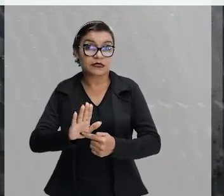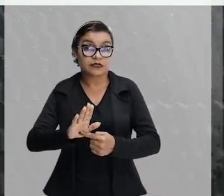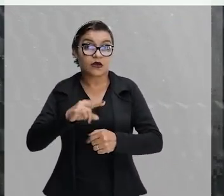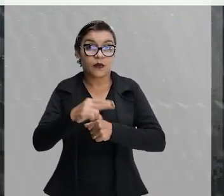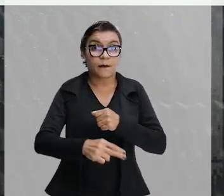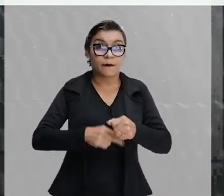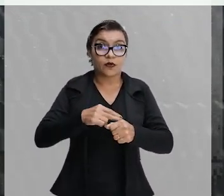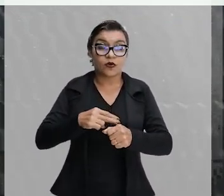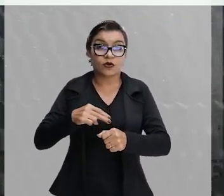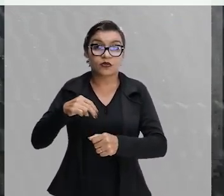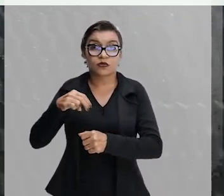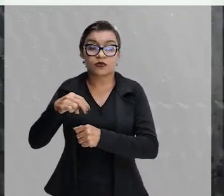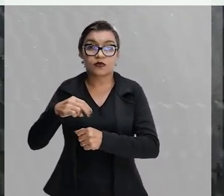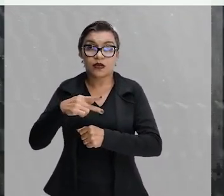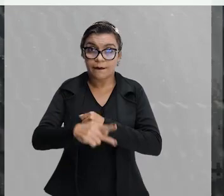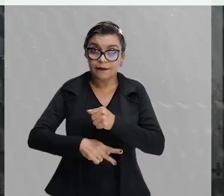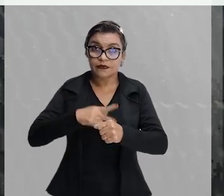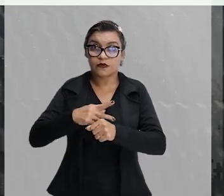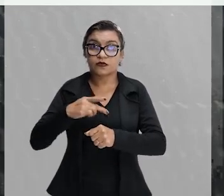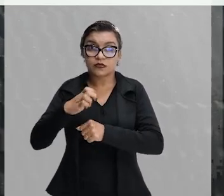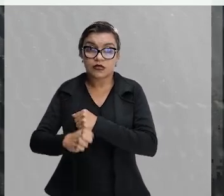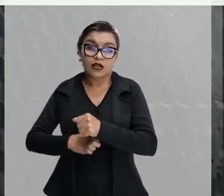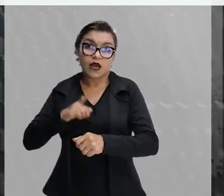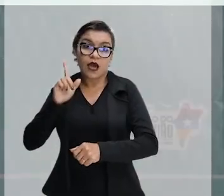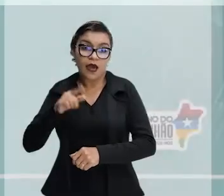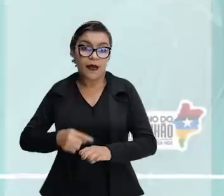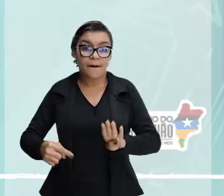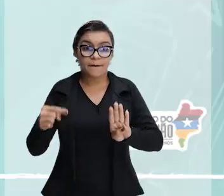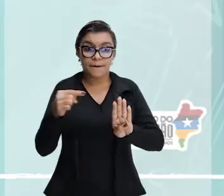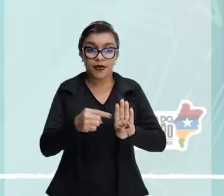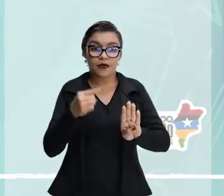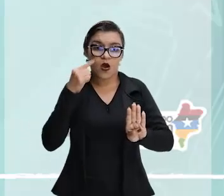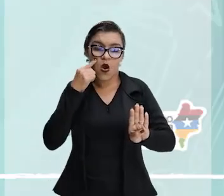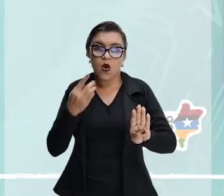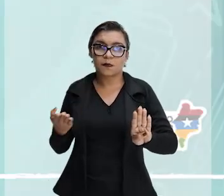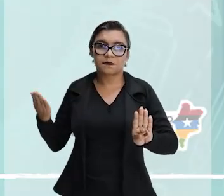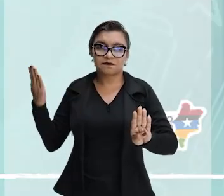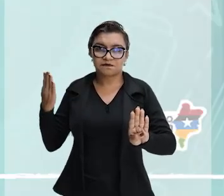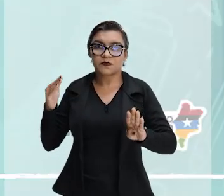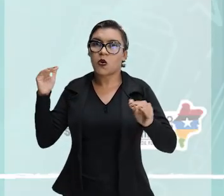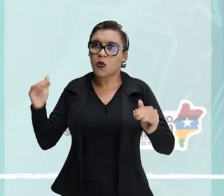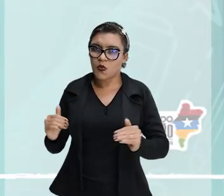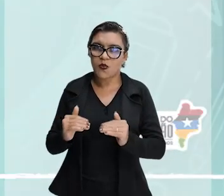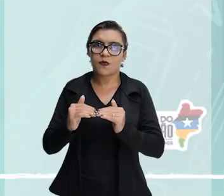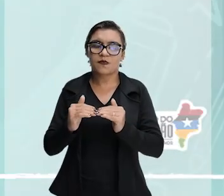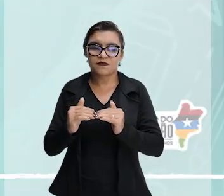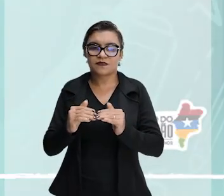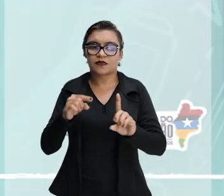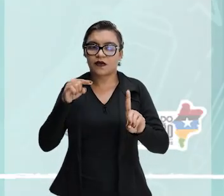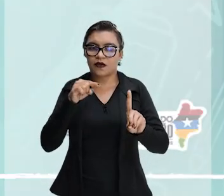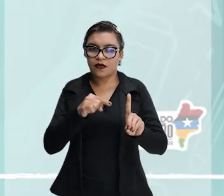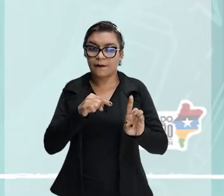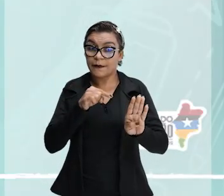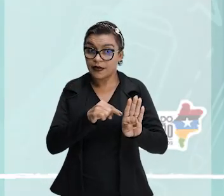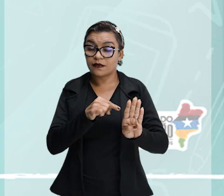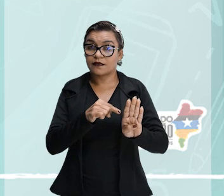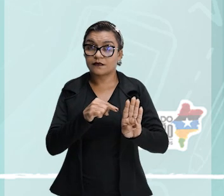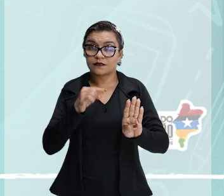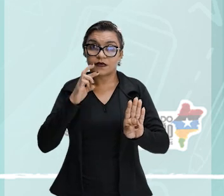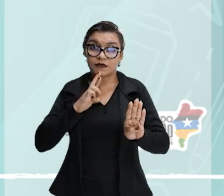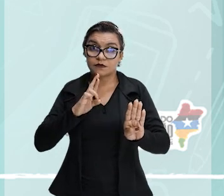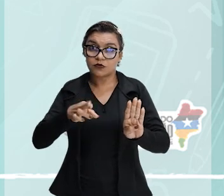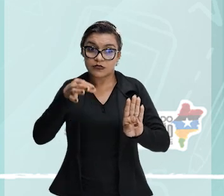nêutrons e elétrons é a opção B, né? Prótons, nêutrons e elétrons. Ok? Então a resposta é a opção